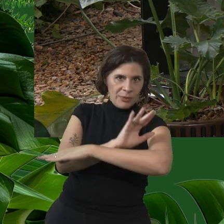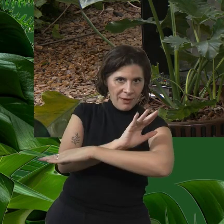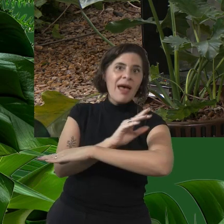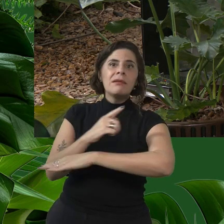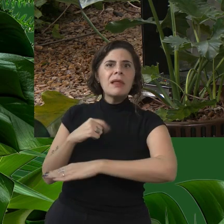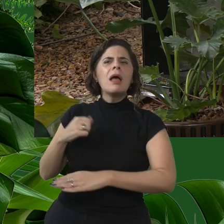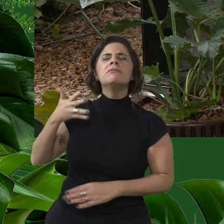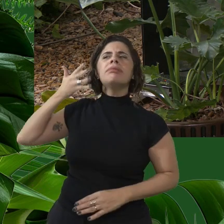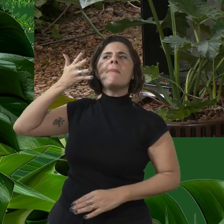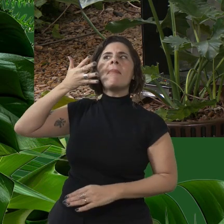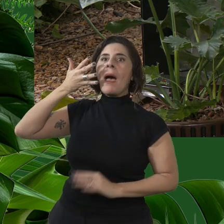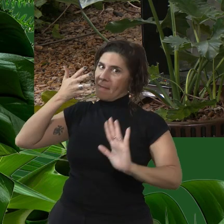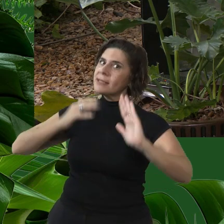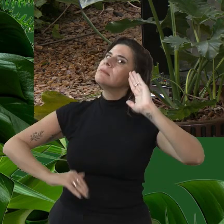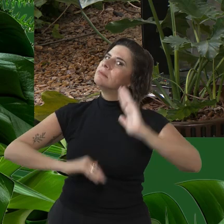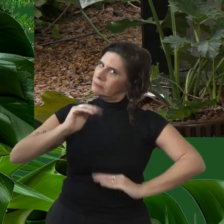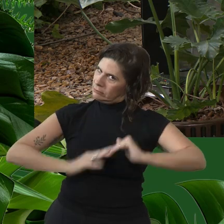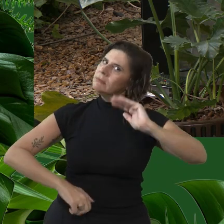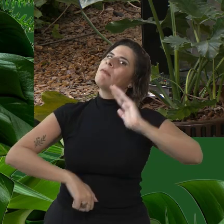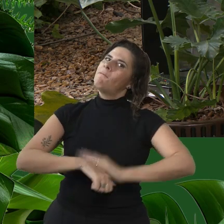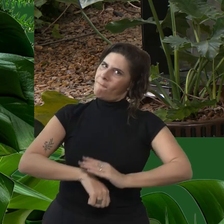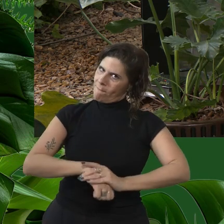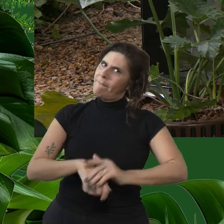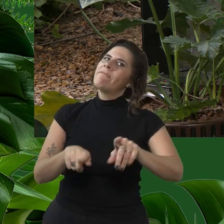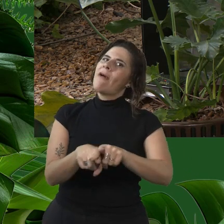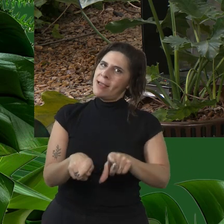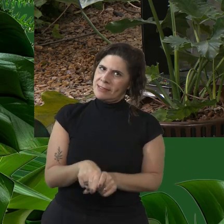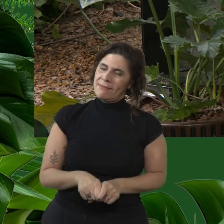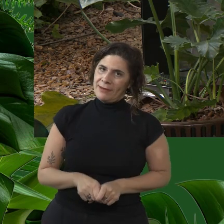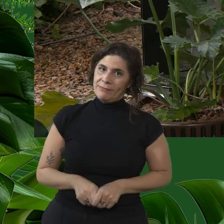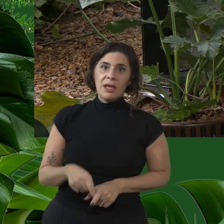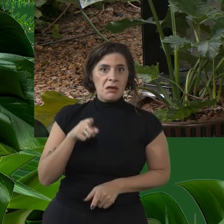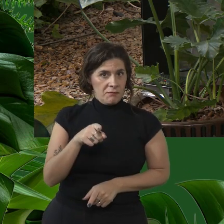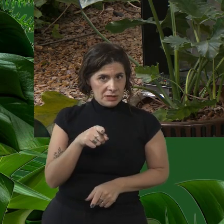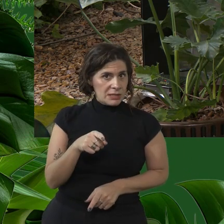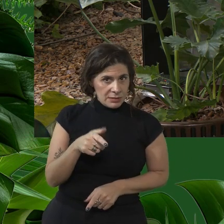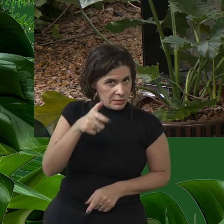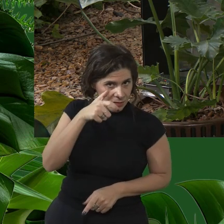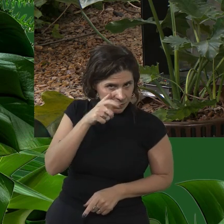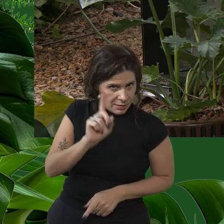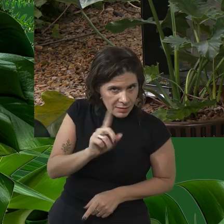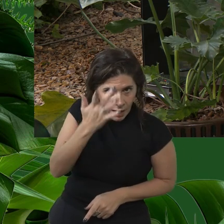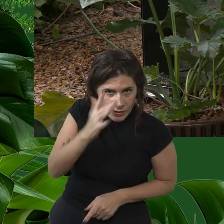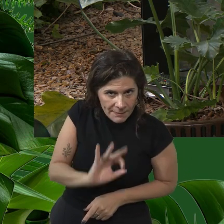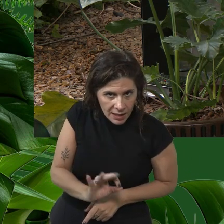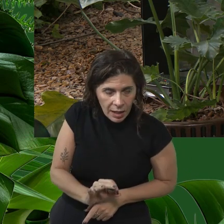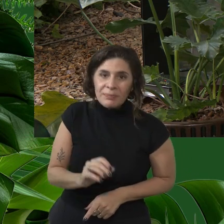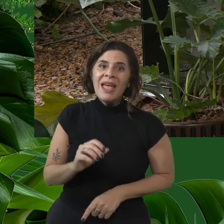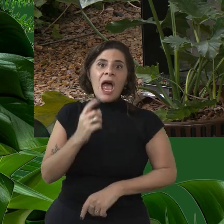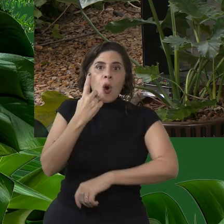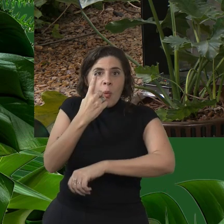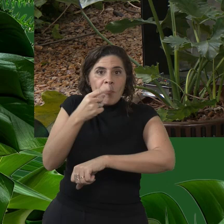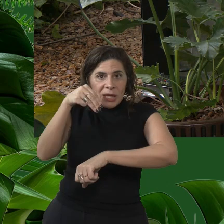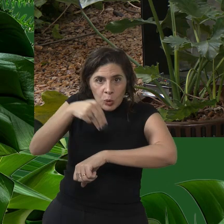faz. E ao longo da live, ela está fazendo. Porque quem não ouviu no início, quem chegou depois, a cada minuto de live, e